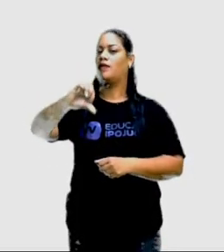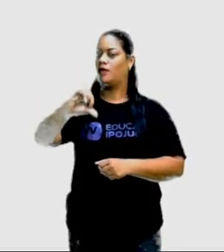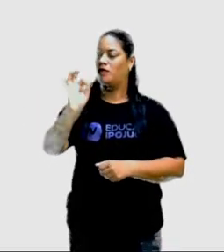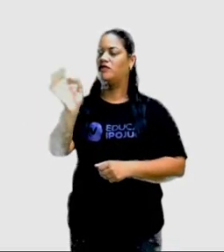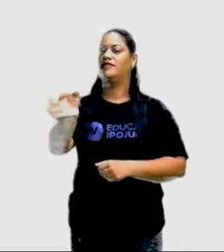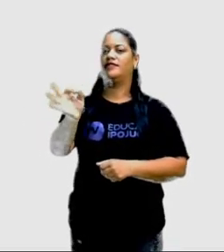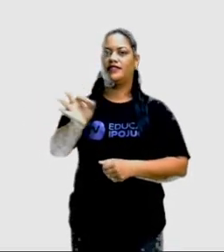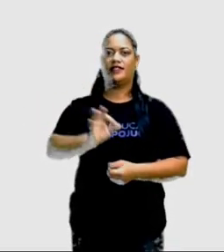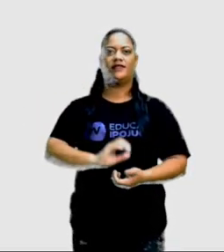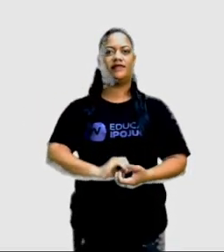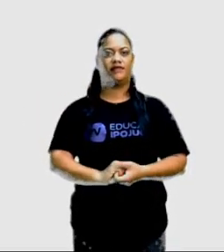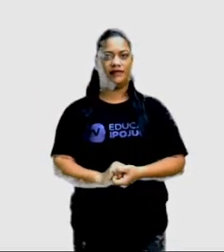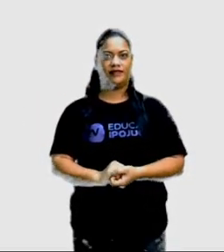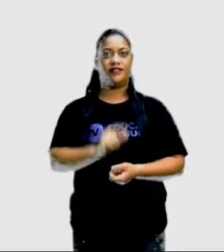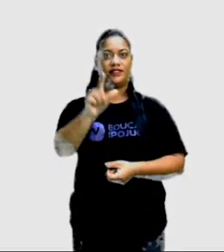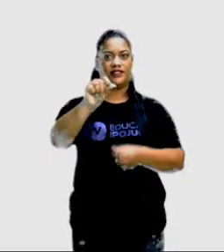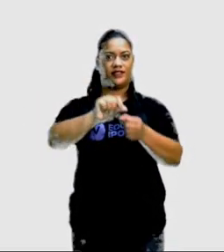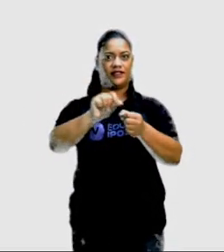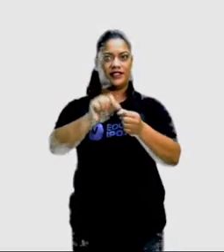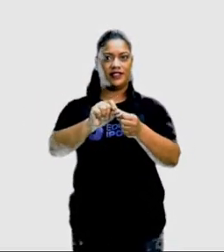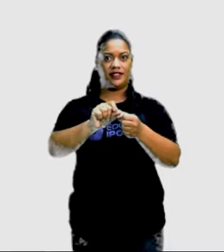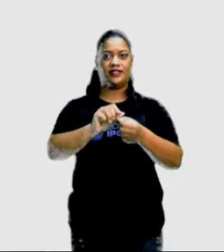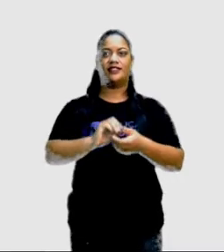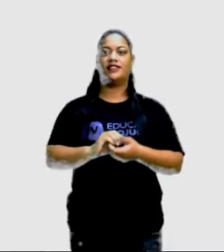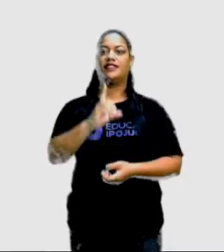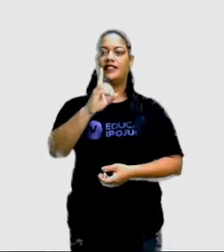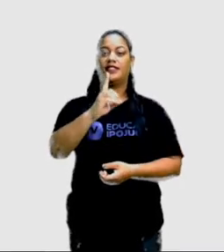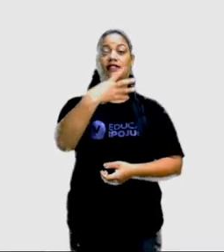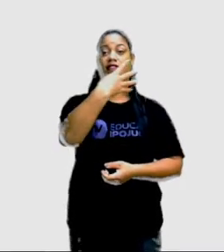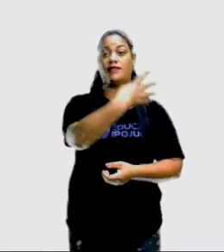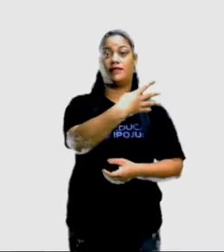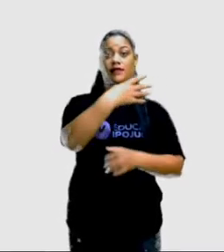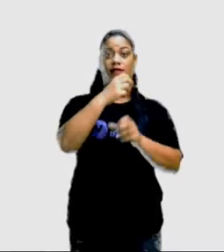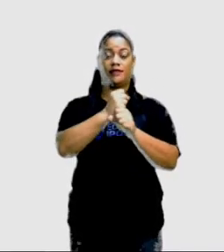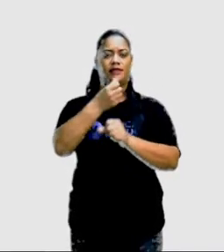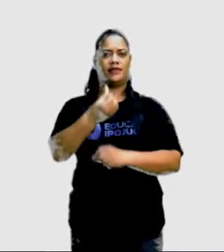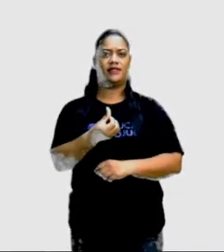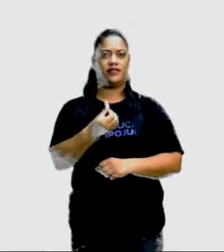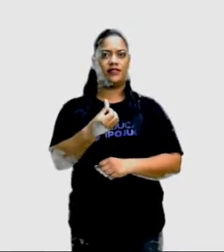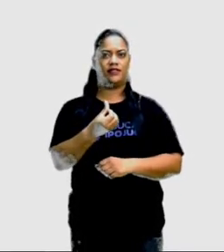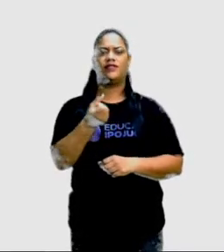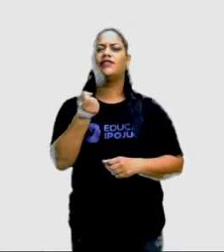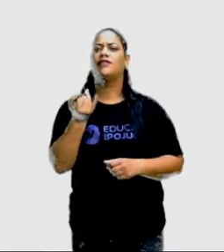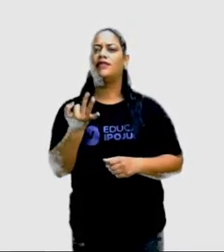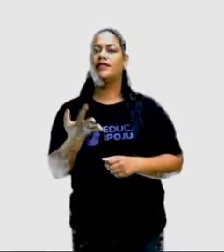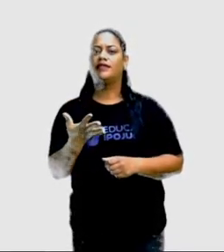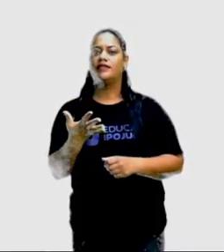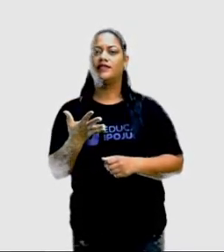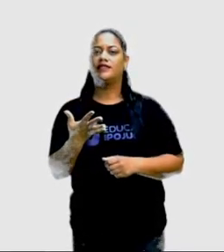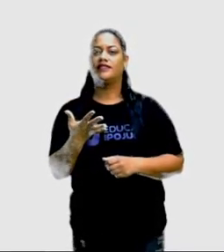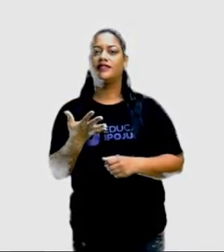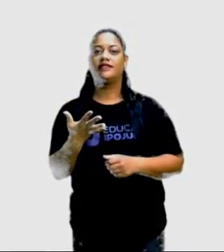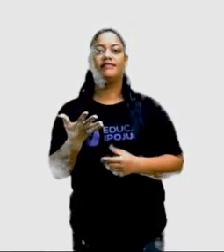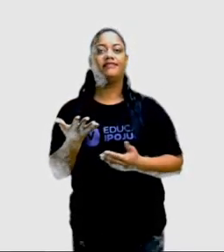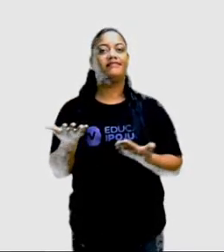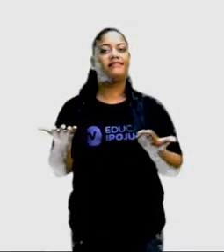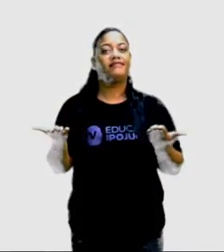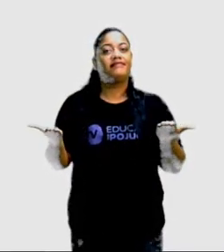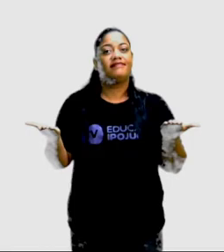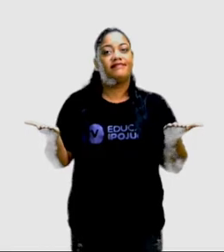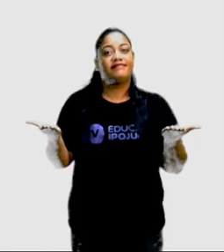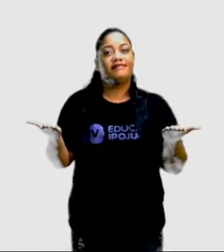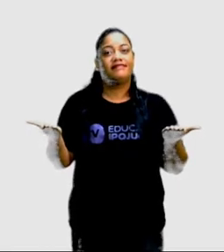9. E vocês calcularam na letra D que tem 4 mais 6, que vai dar? Vai dar quanto